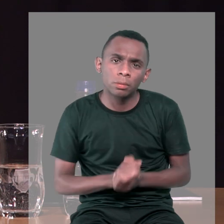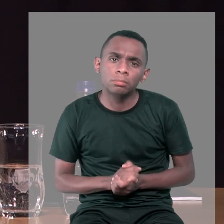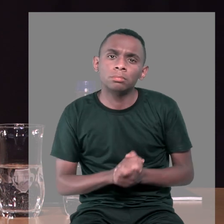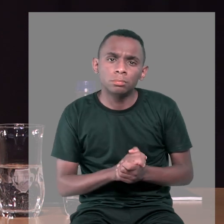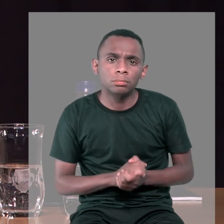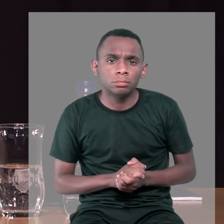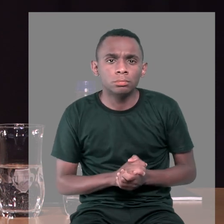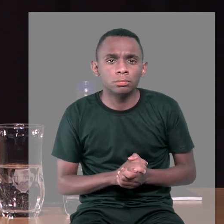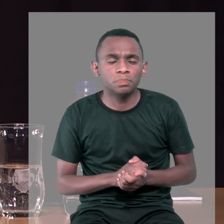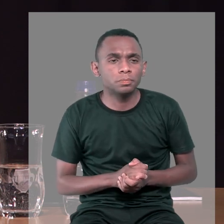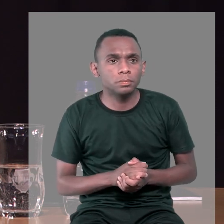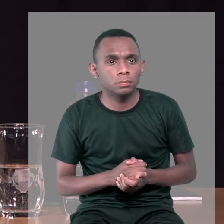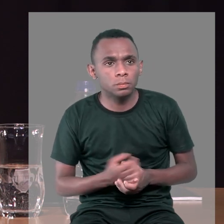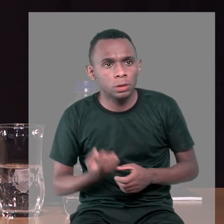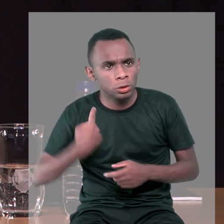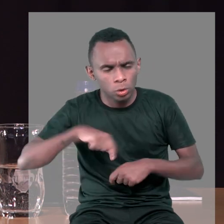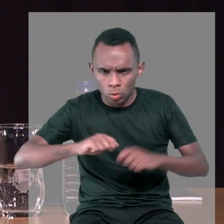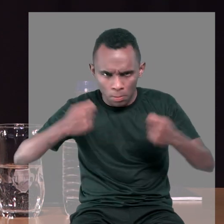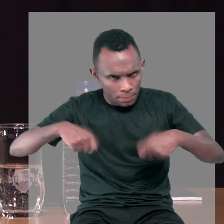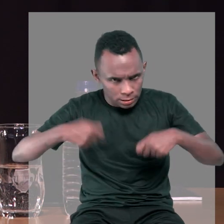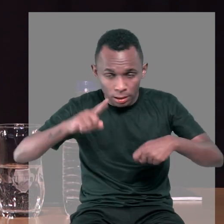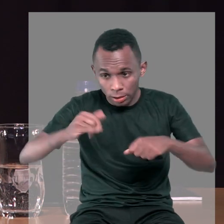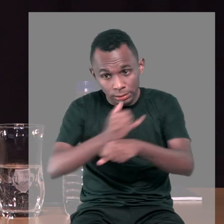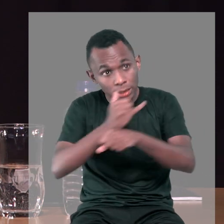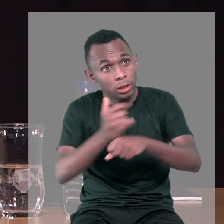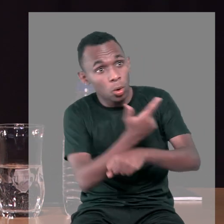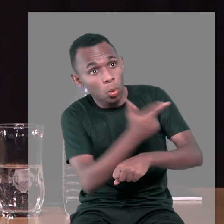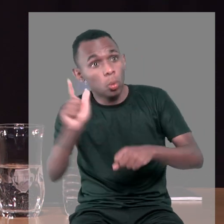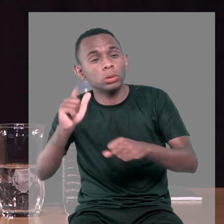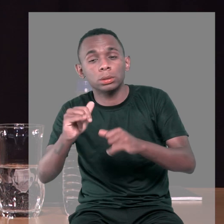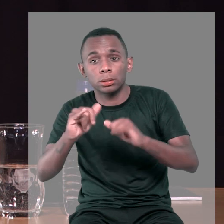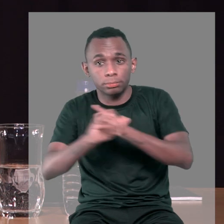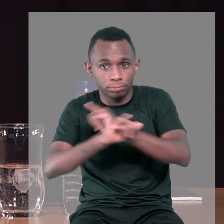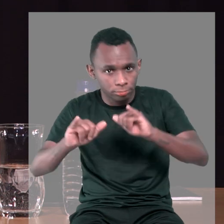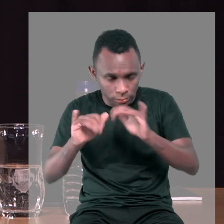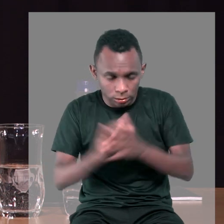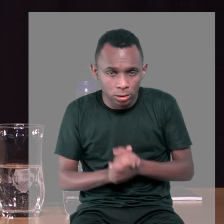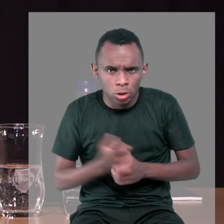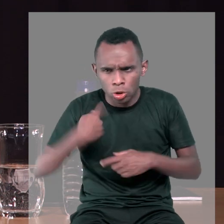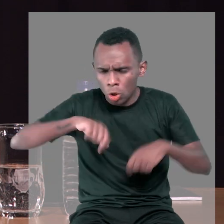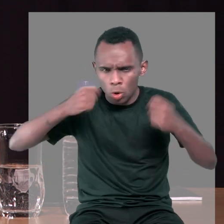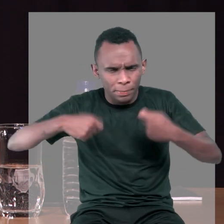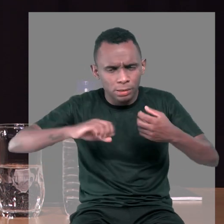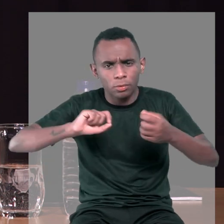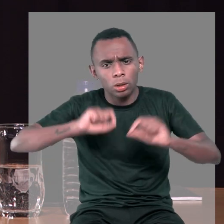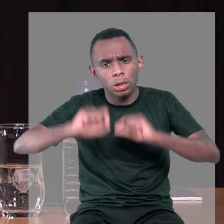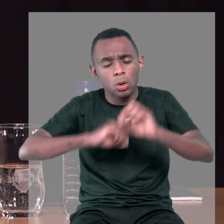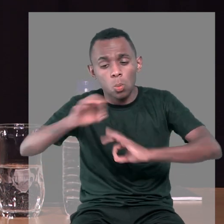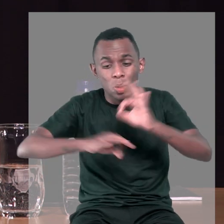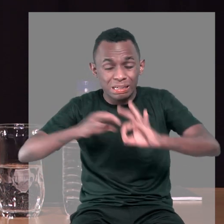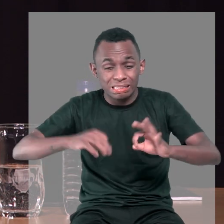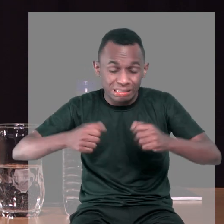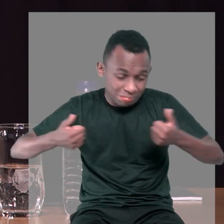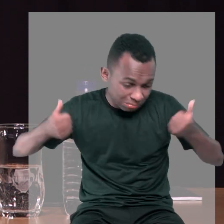para entendermos o surgimento de um sistema totalitário. Para Arendt,